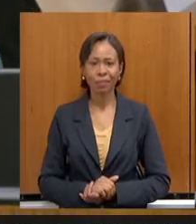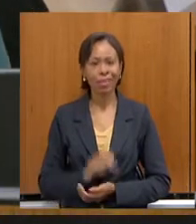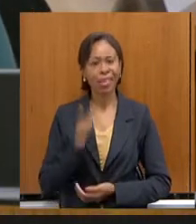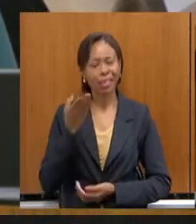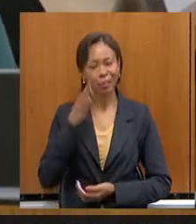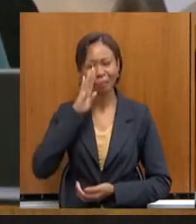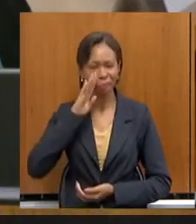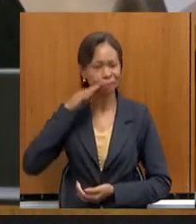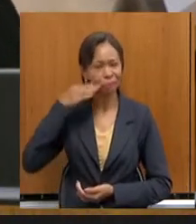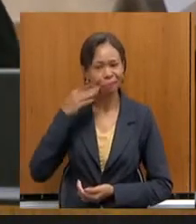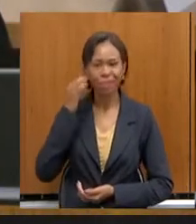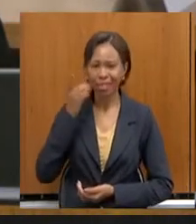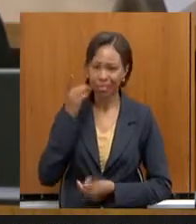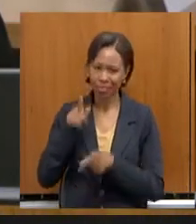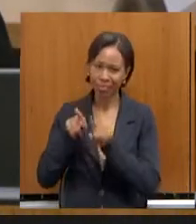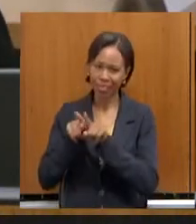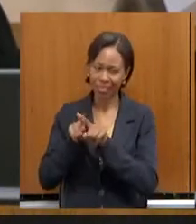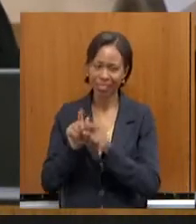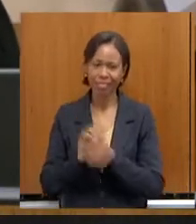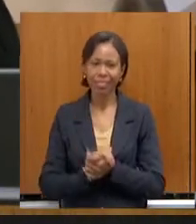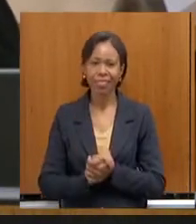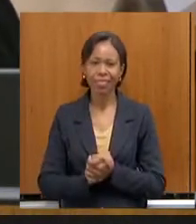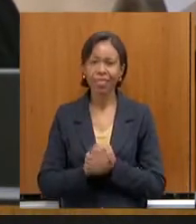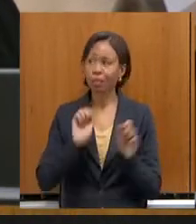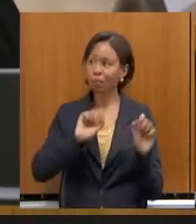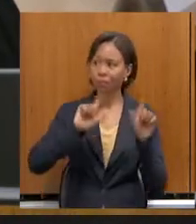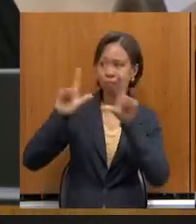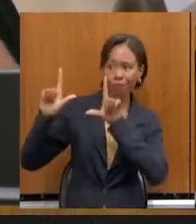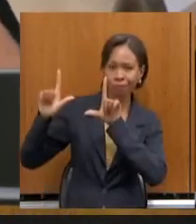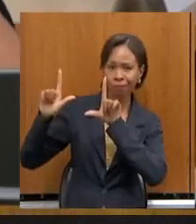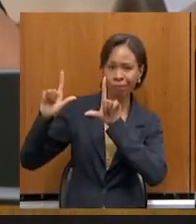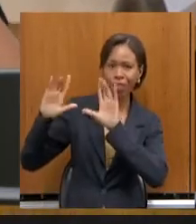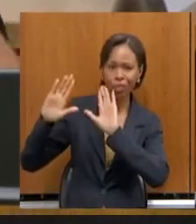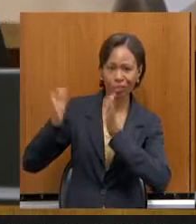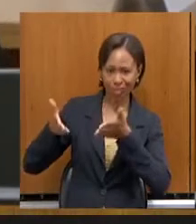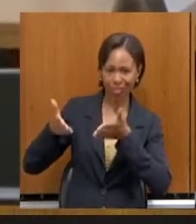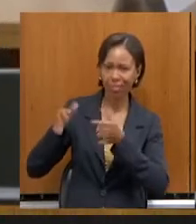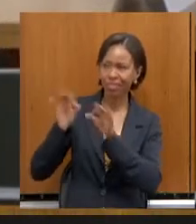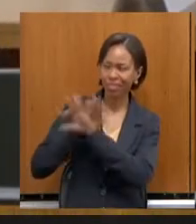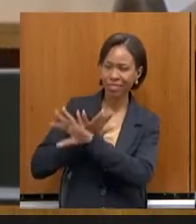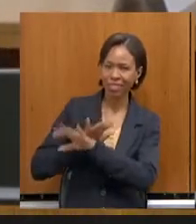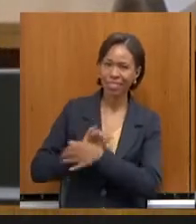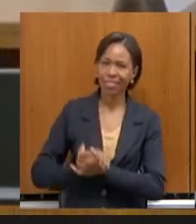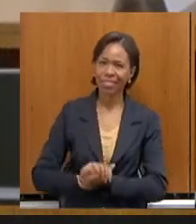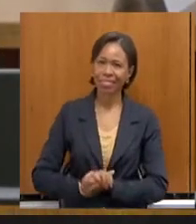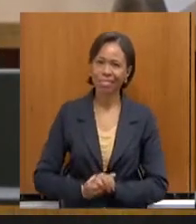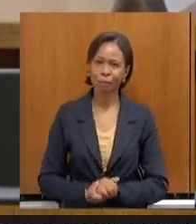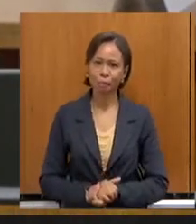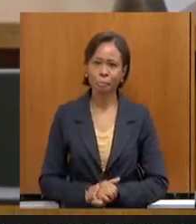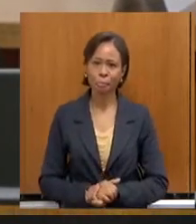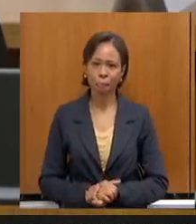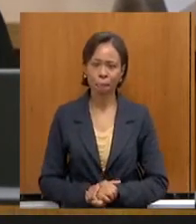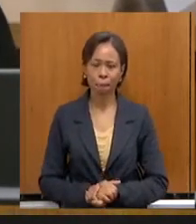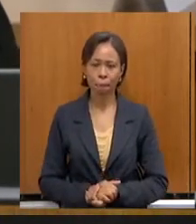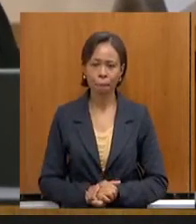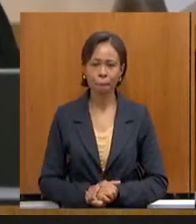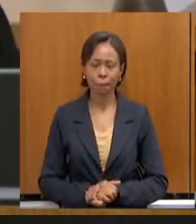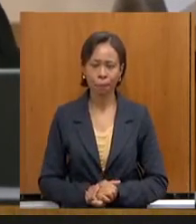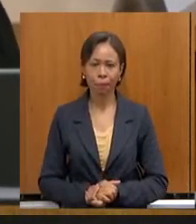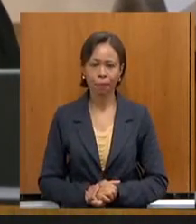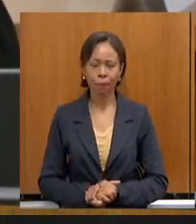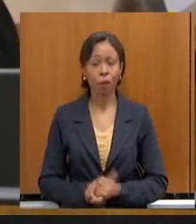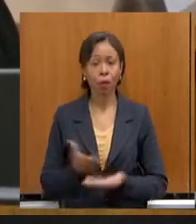vem apresentação já está Projetada A a Dama